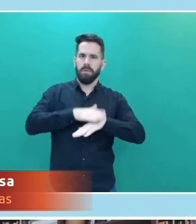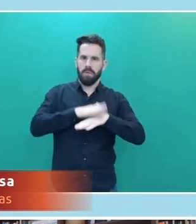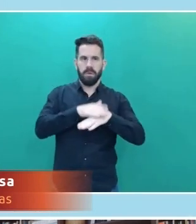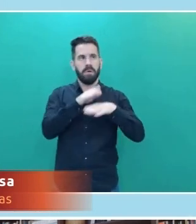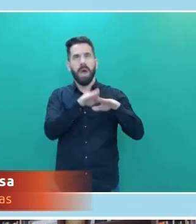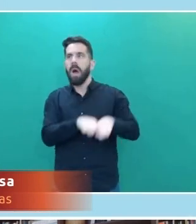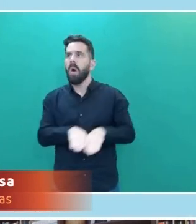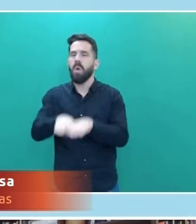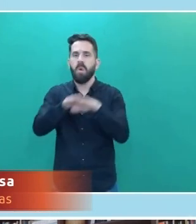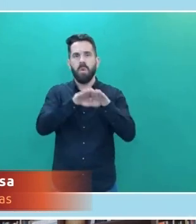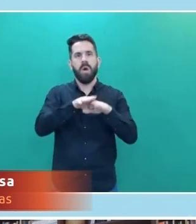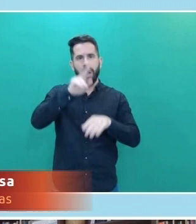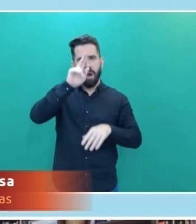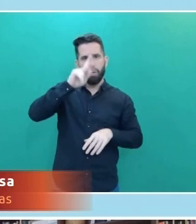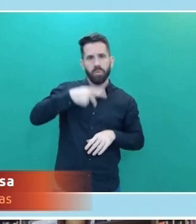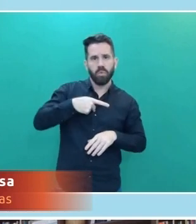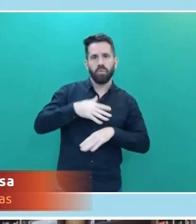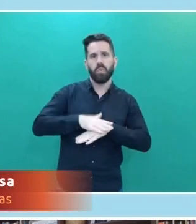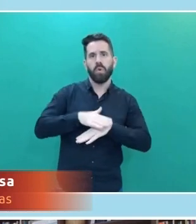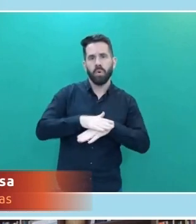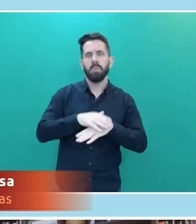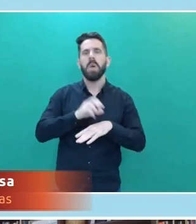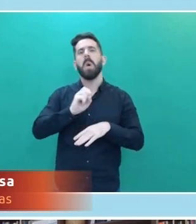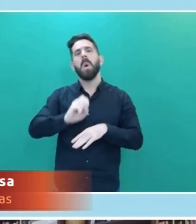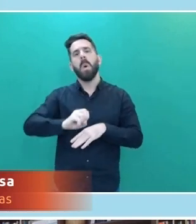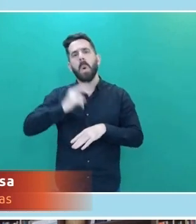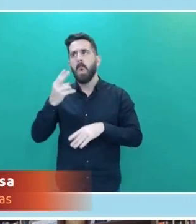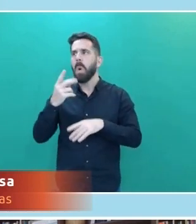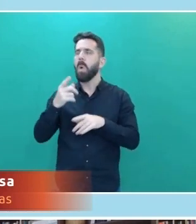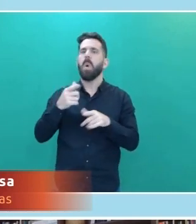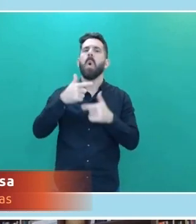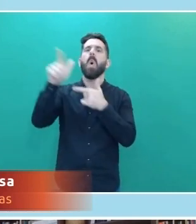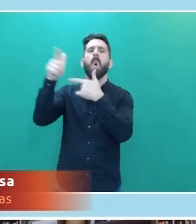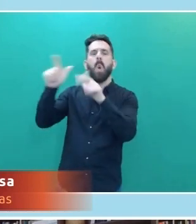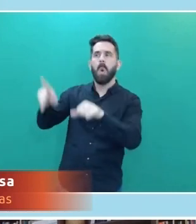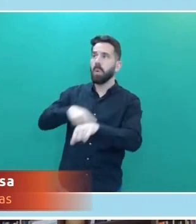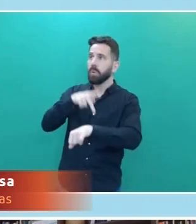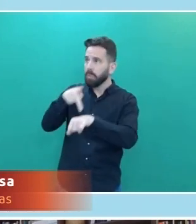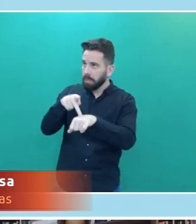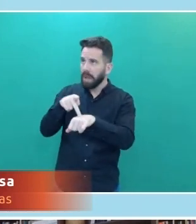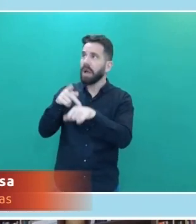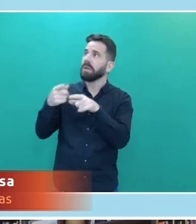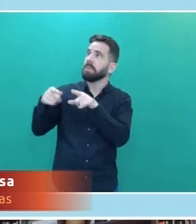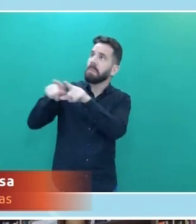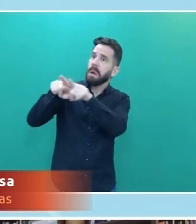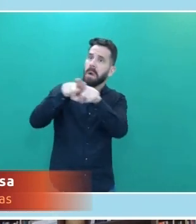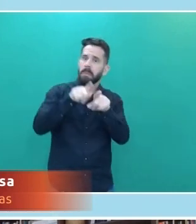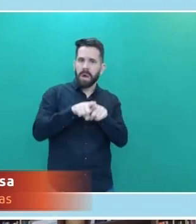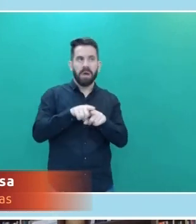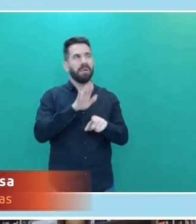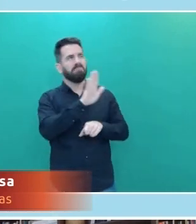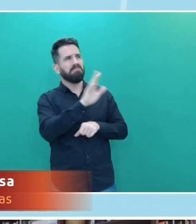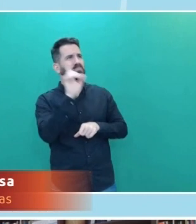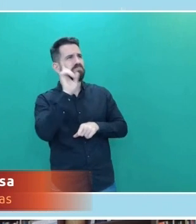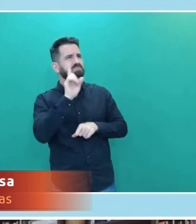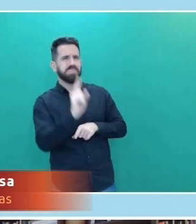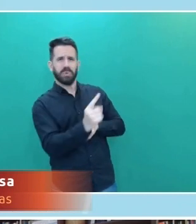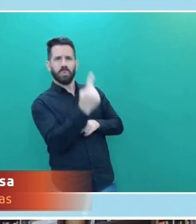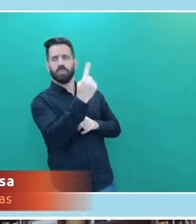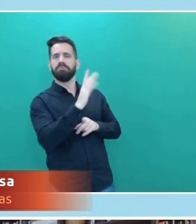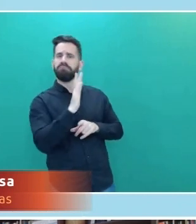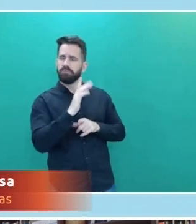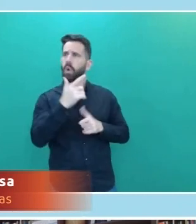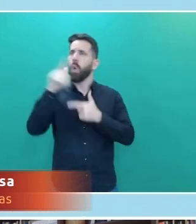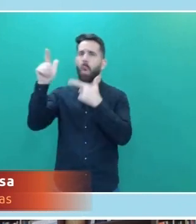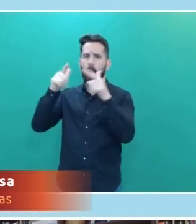parceiros internacionais alternativos aos Estados Unidos. Então, o Brasil, logo após a Segunda Guerra Mundial, pega um